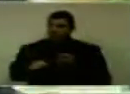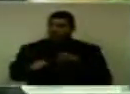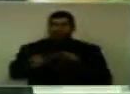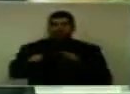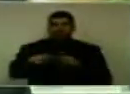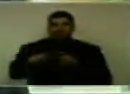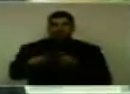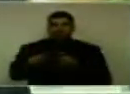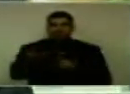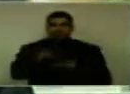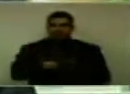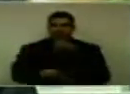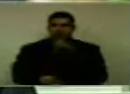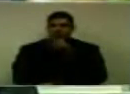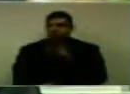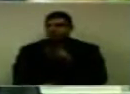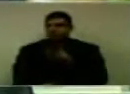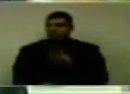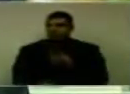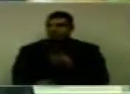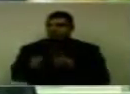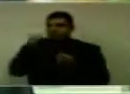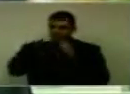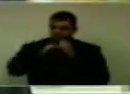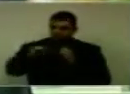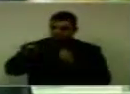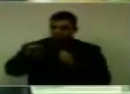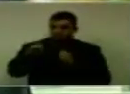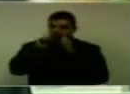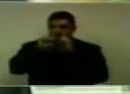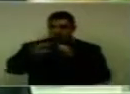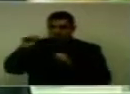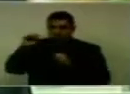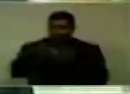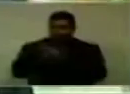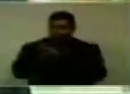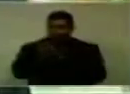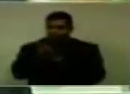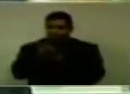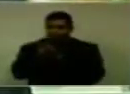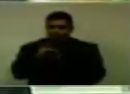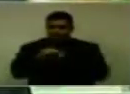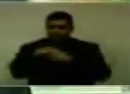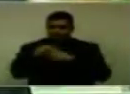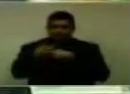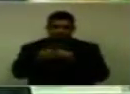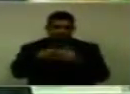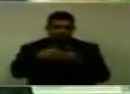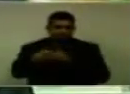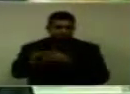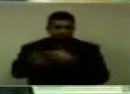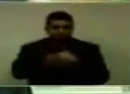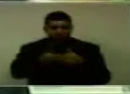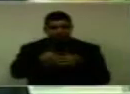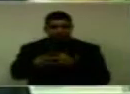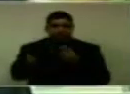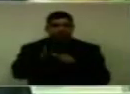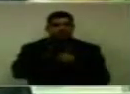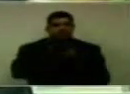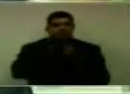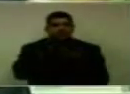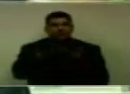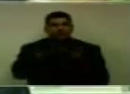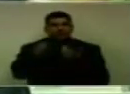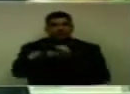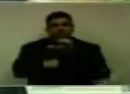mas há legitimidade. Mas o senador Eduardo Braga lavou as mãos durante muito tempo em relação a essa matéria. E agora ele